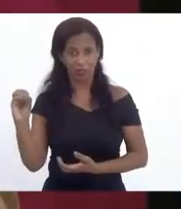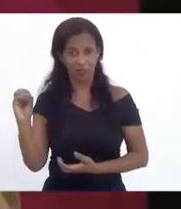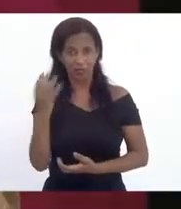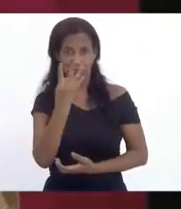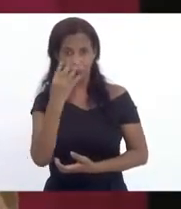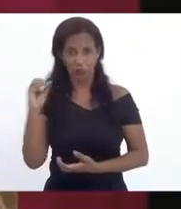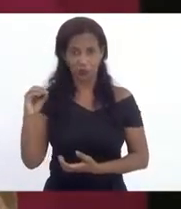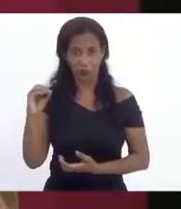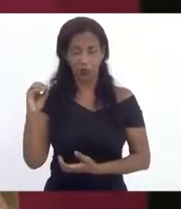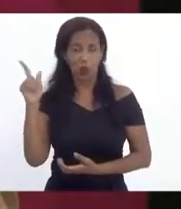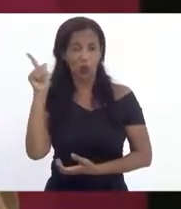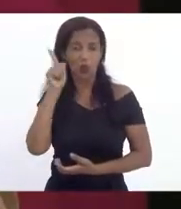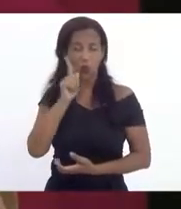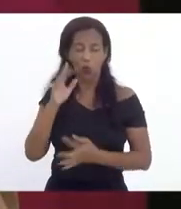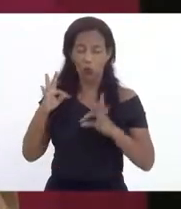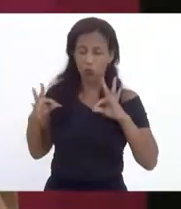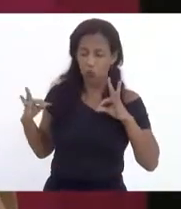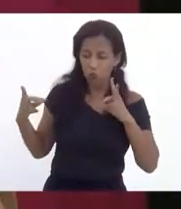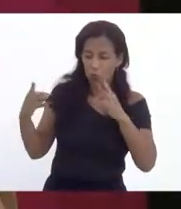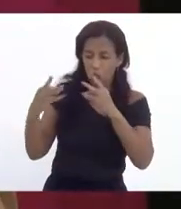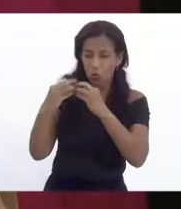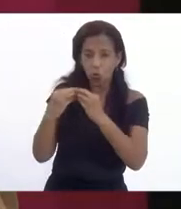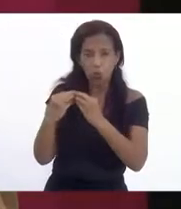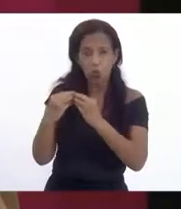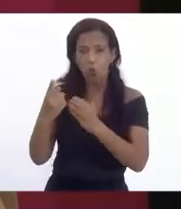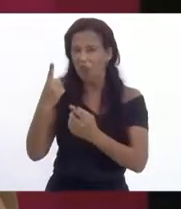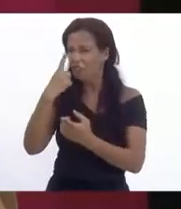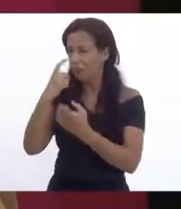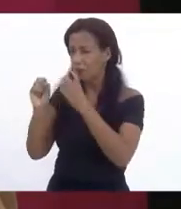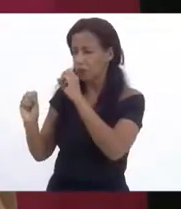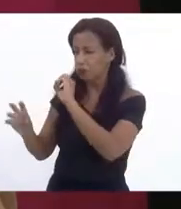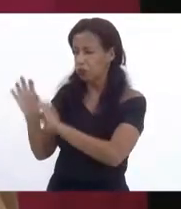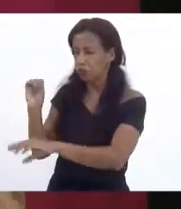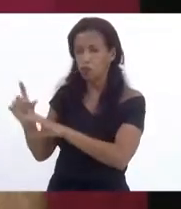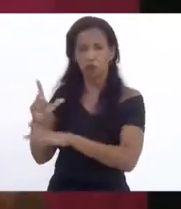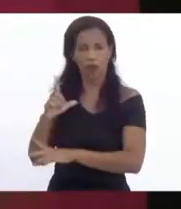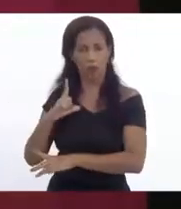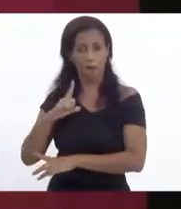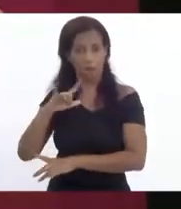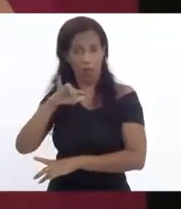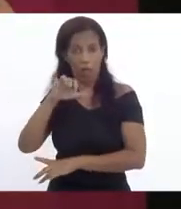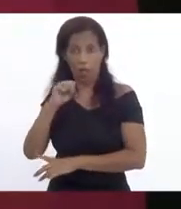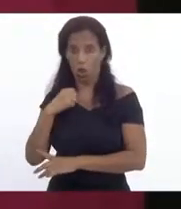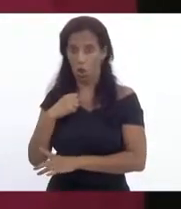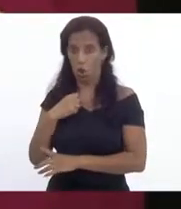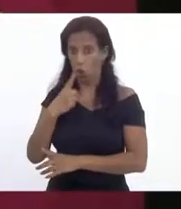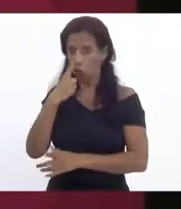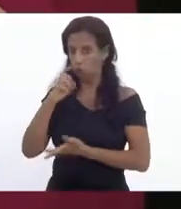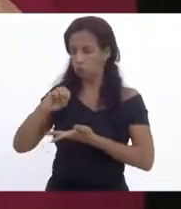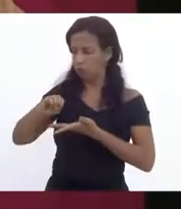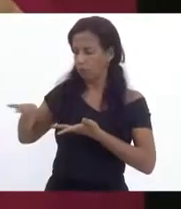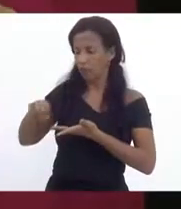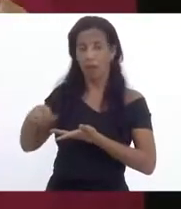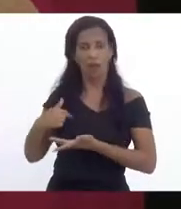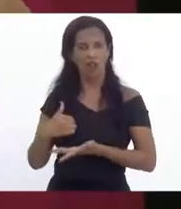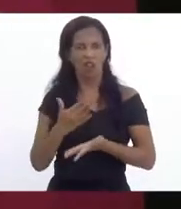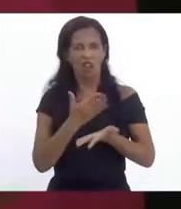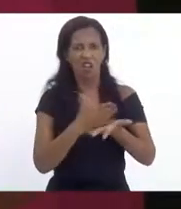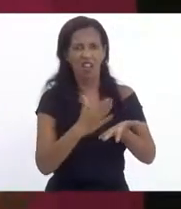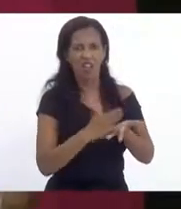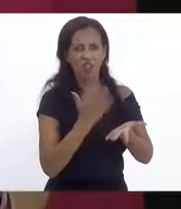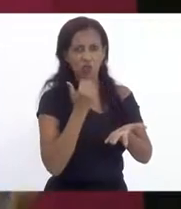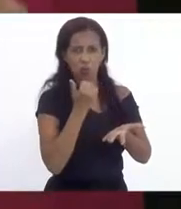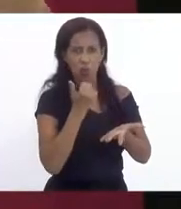consumindo todo aquilo que é pro lixão que sai da minha loja. Não é resto de comida que sai da